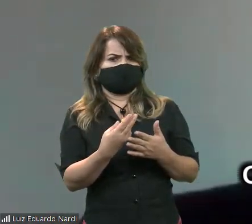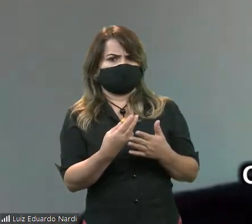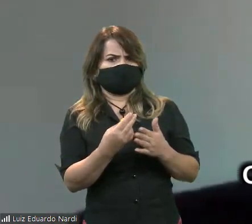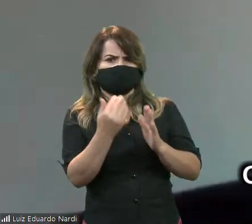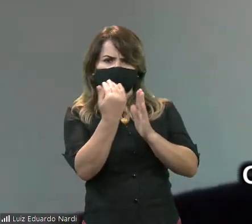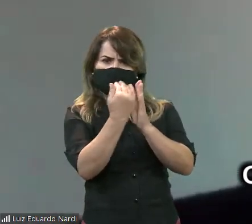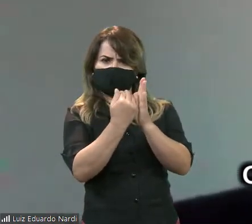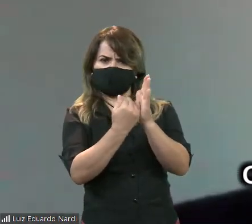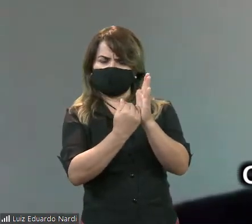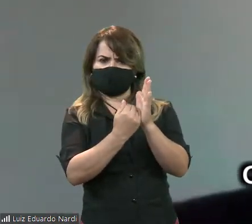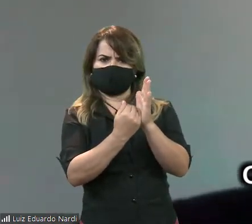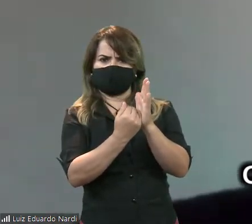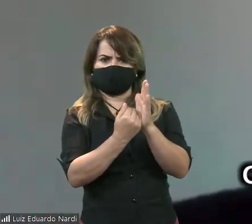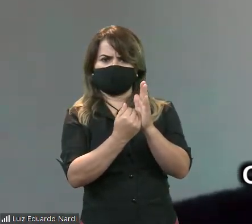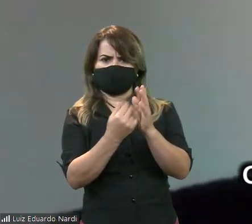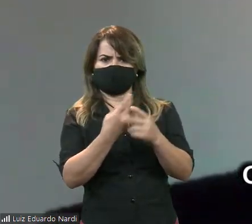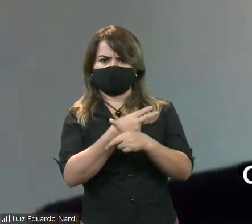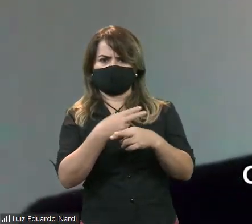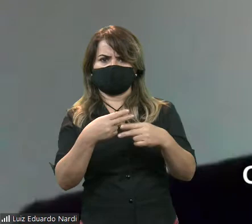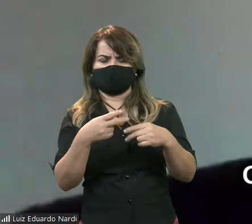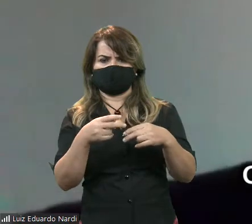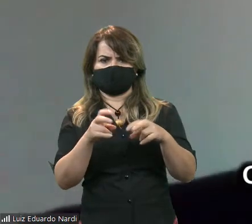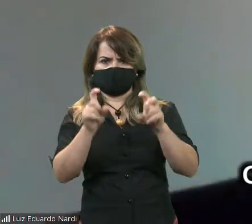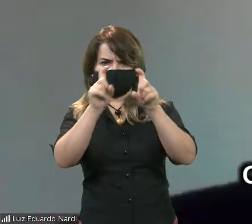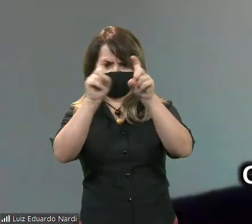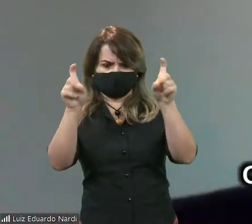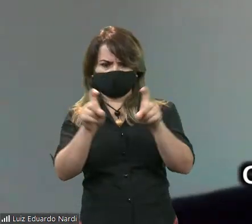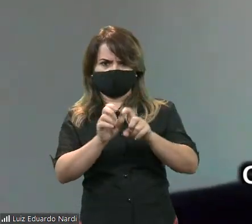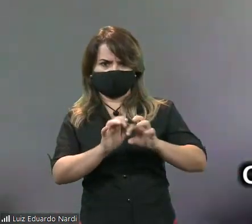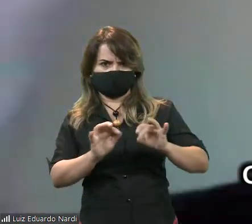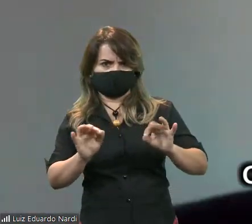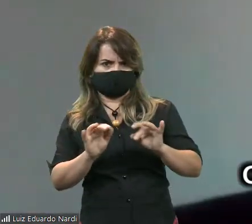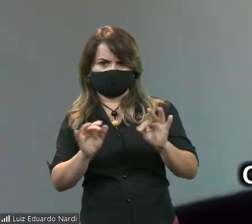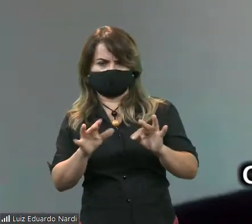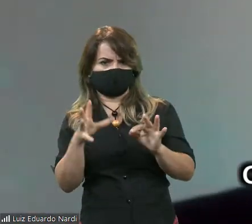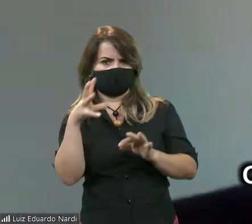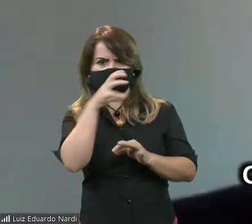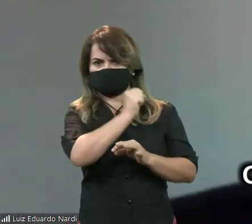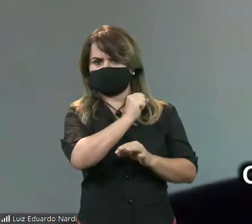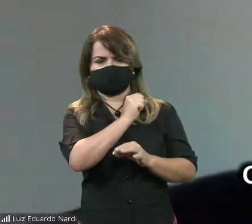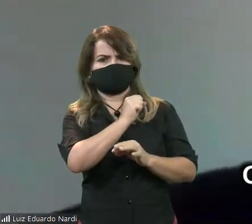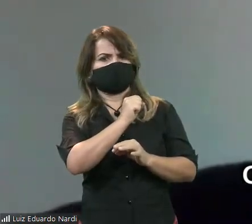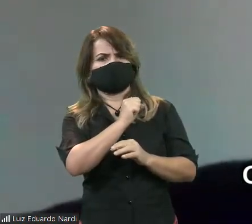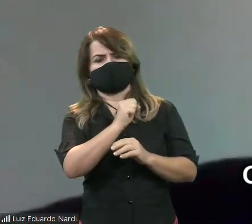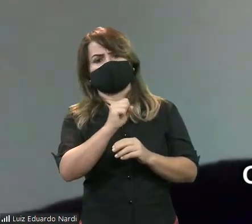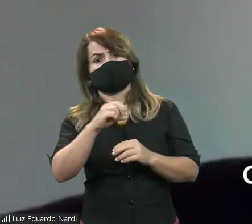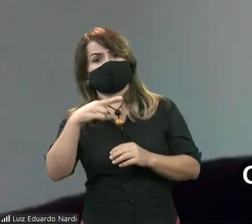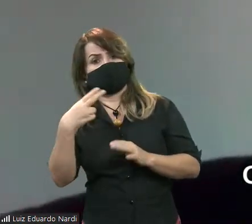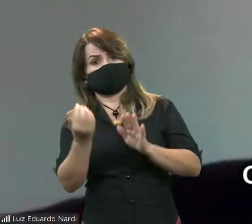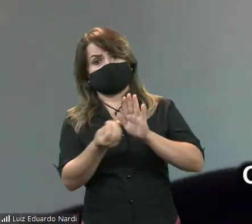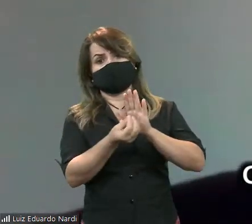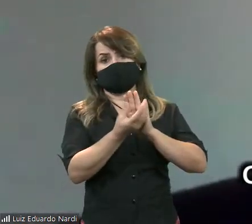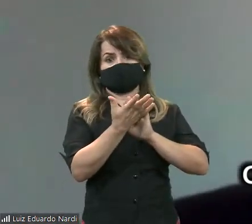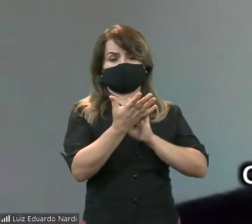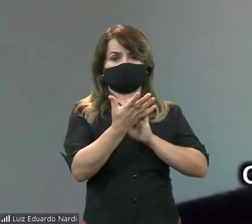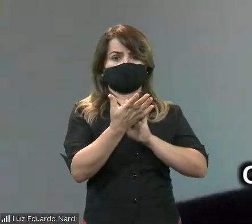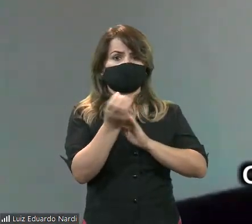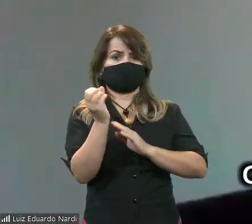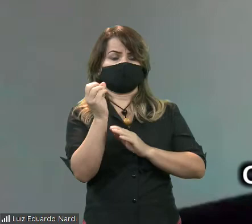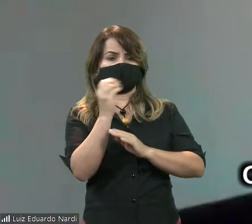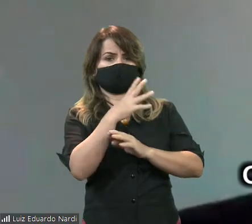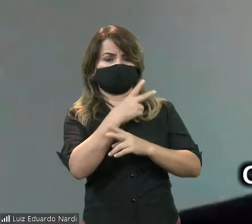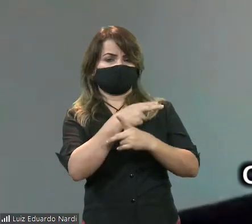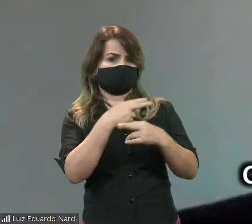de informática, de natureza a agilizar, de natureza a se criar qualquer coisa. E